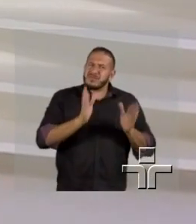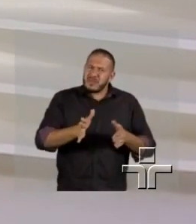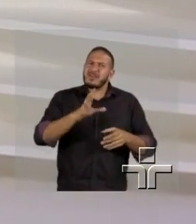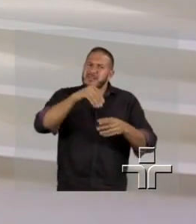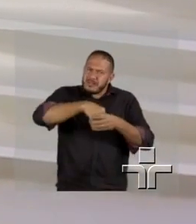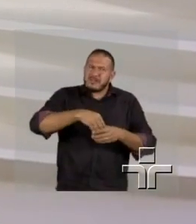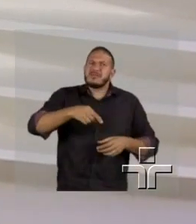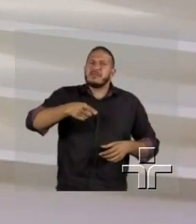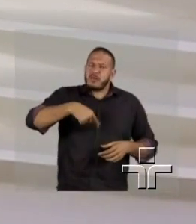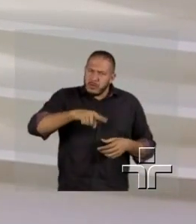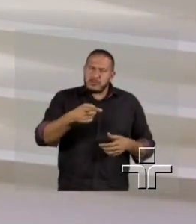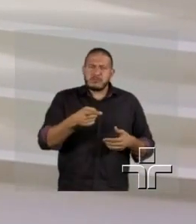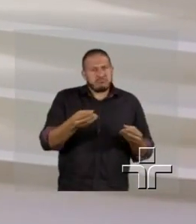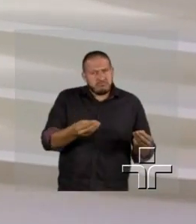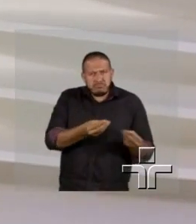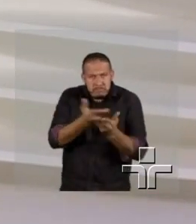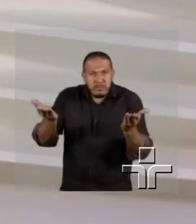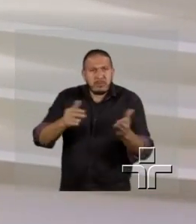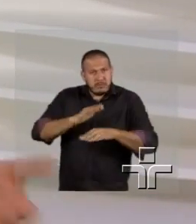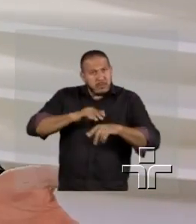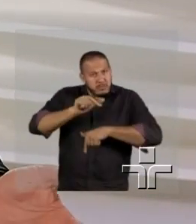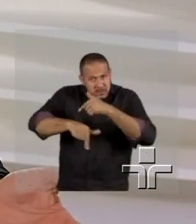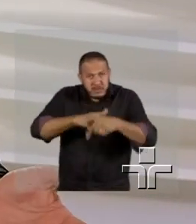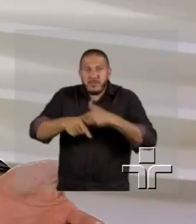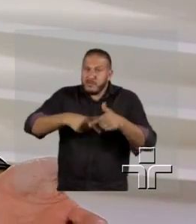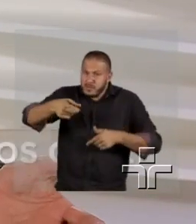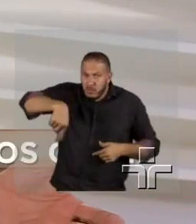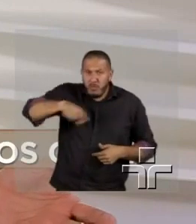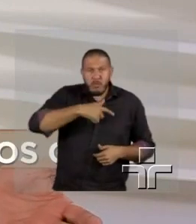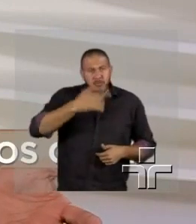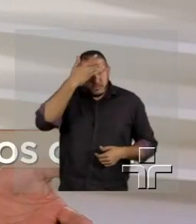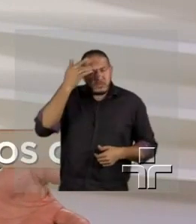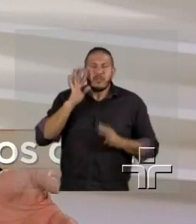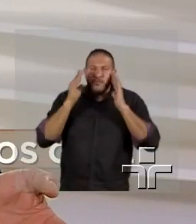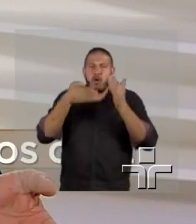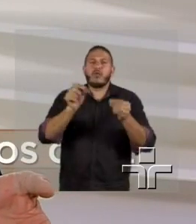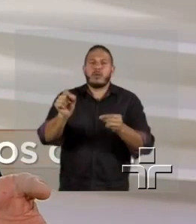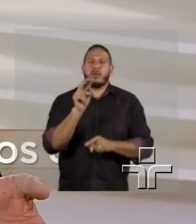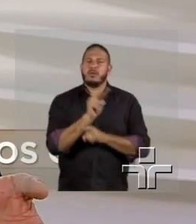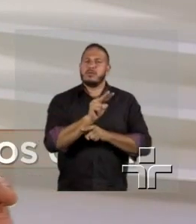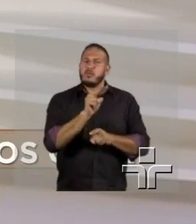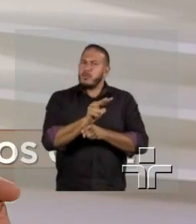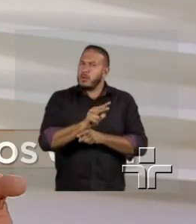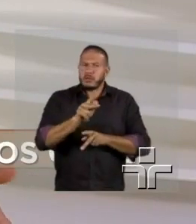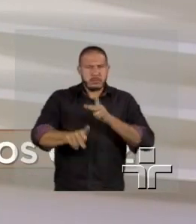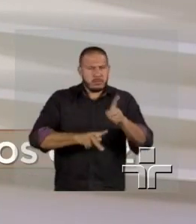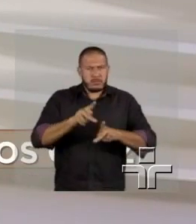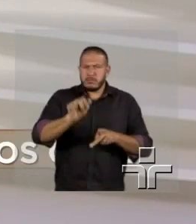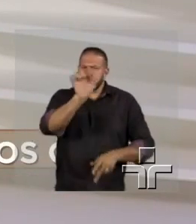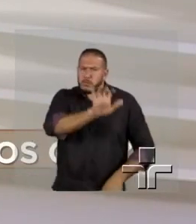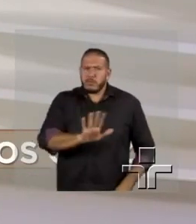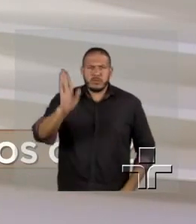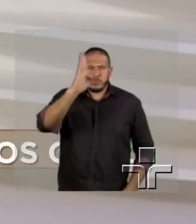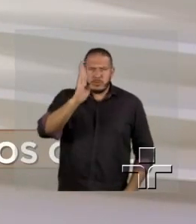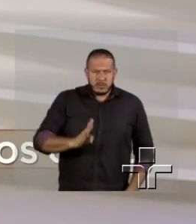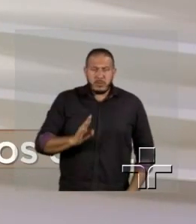Nesses países, além da situação de desigualdade, de pobreza, o senhor viu o